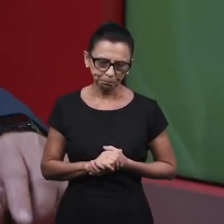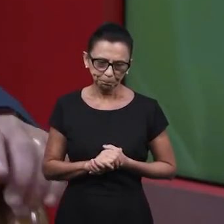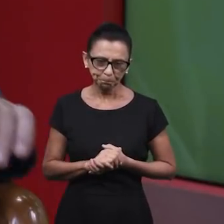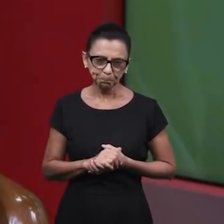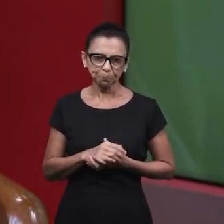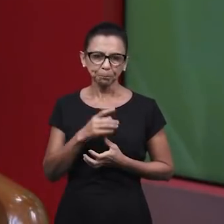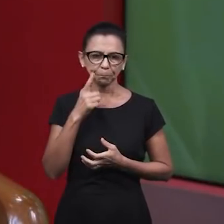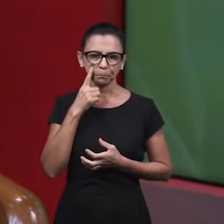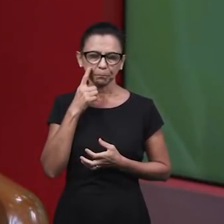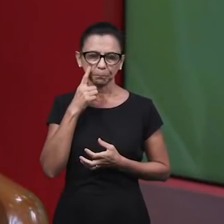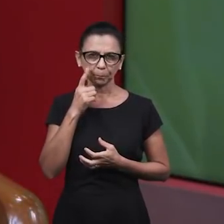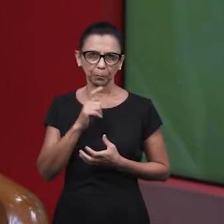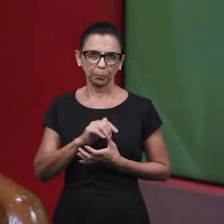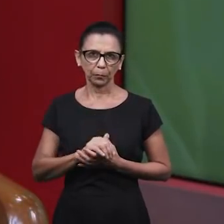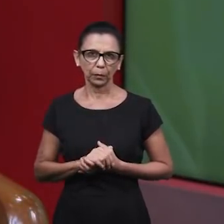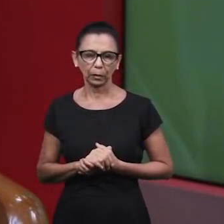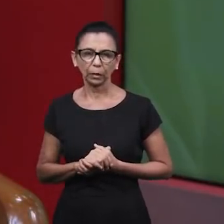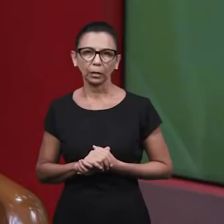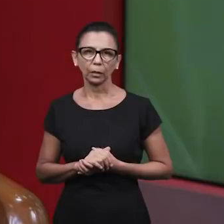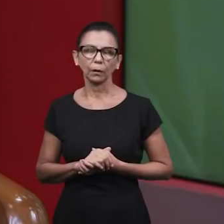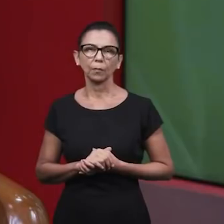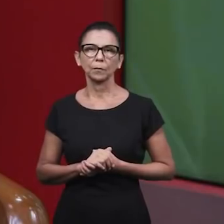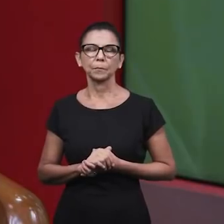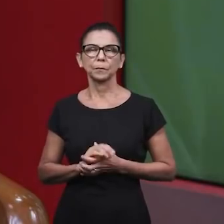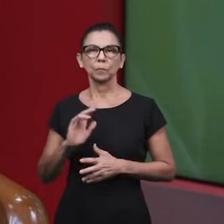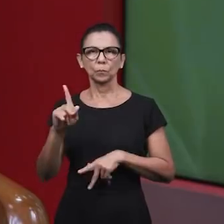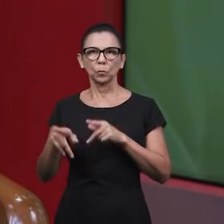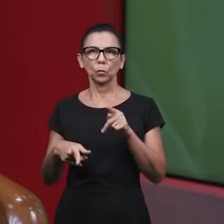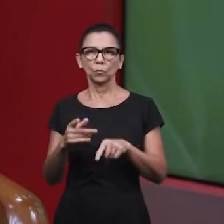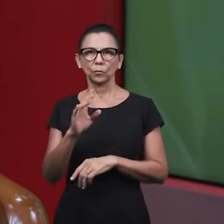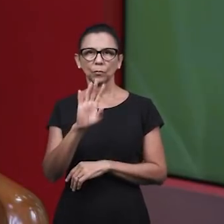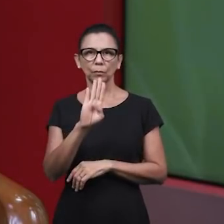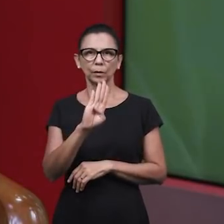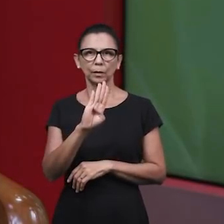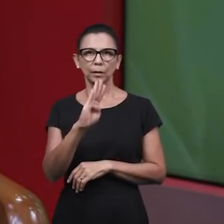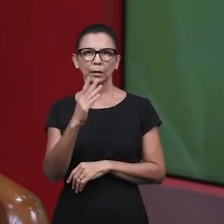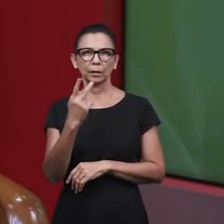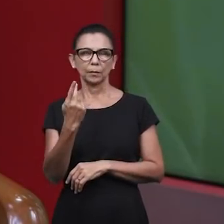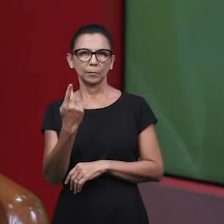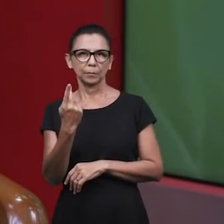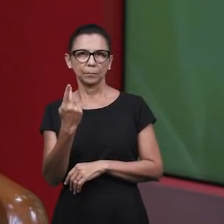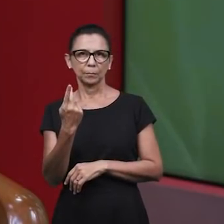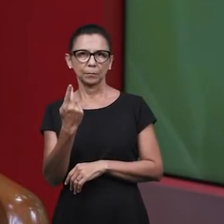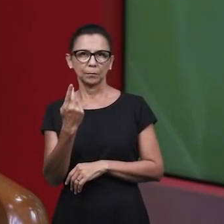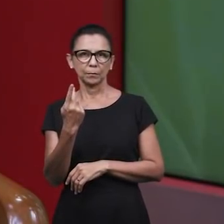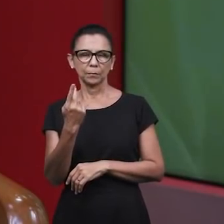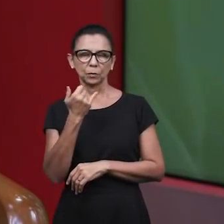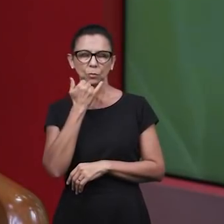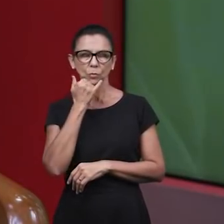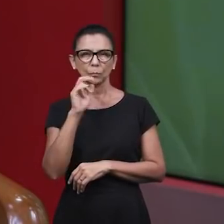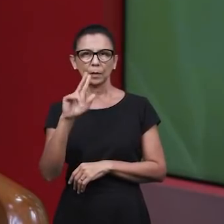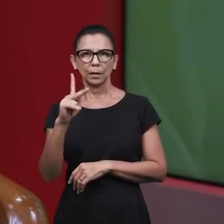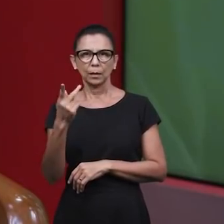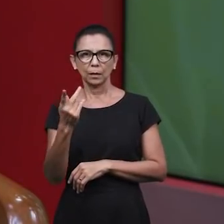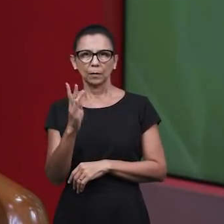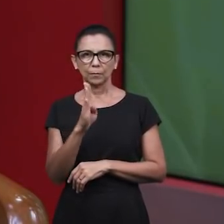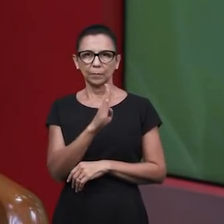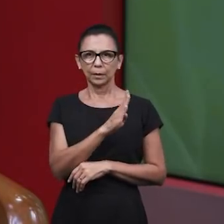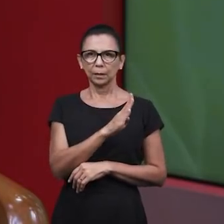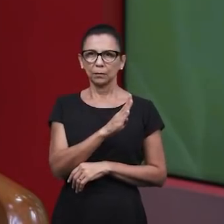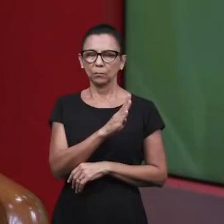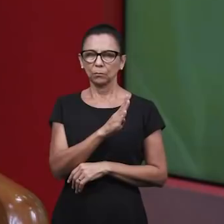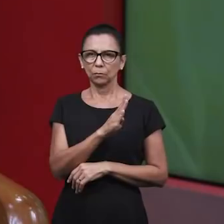nós vimos que os hebreus não compreenderam o